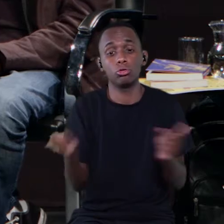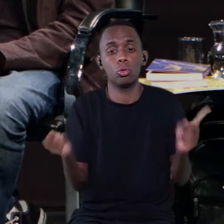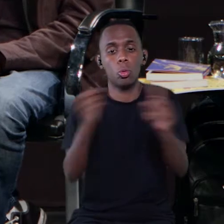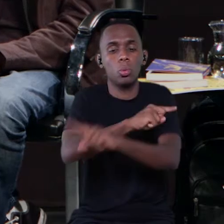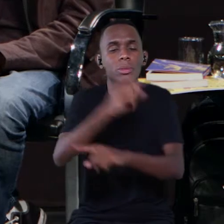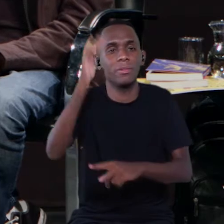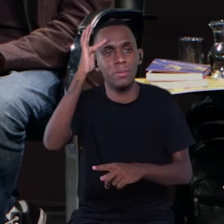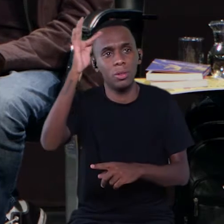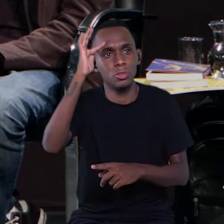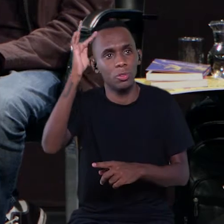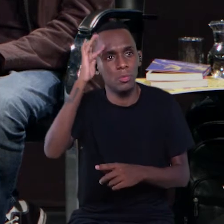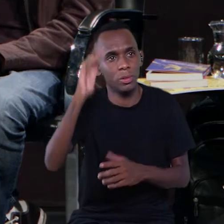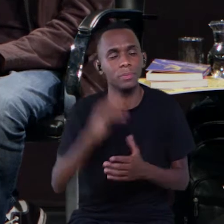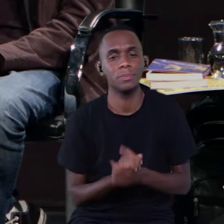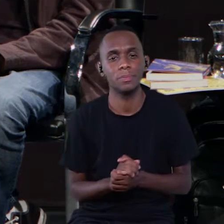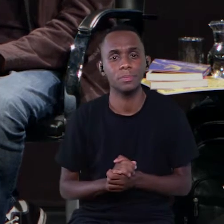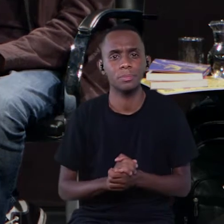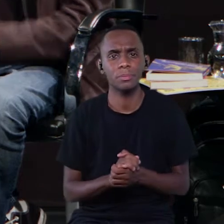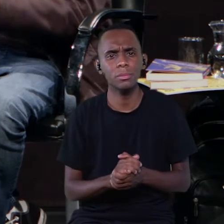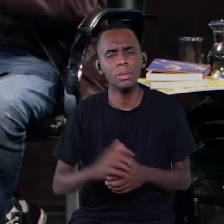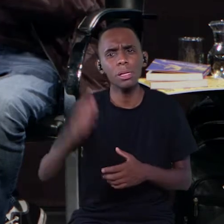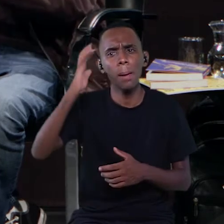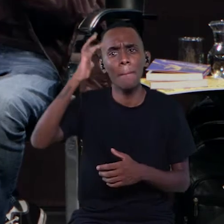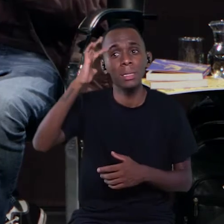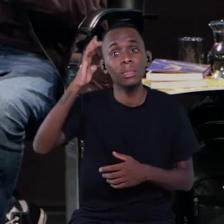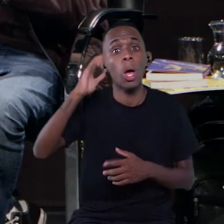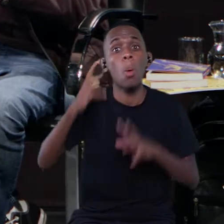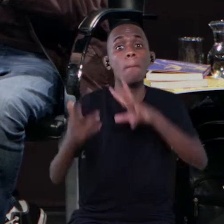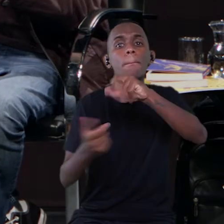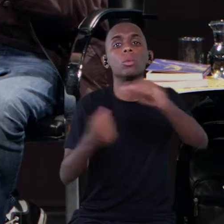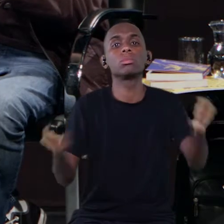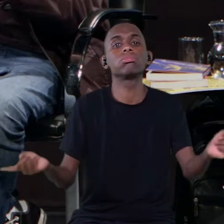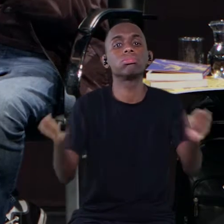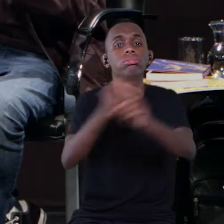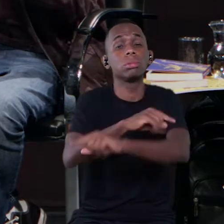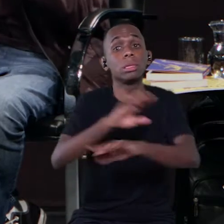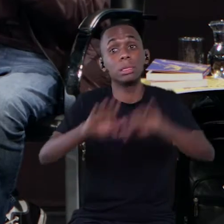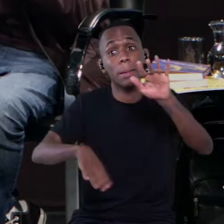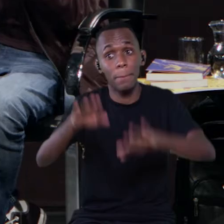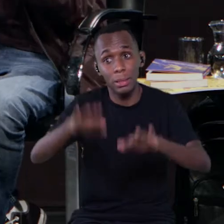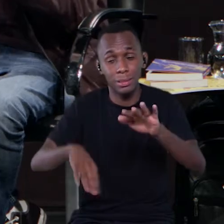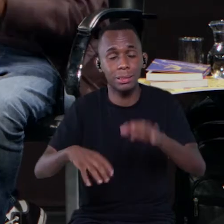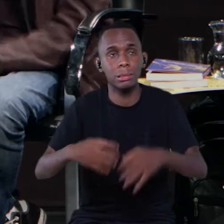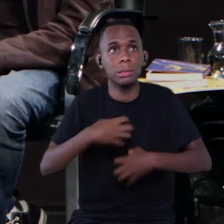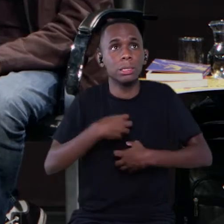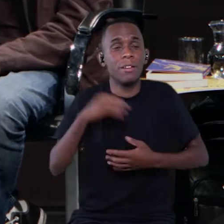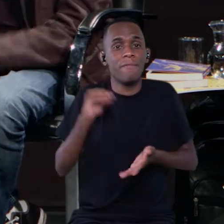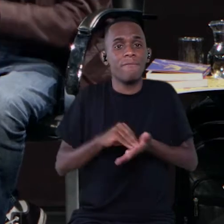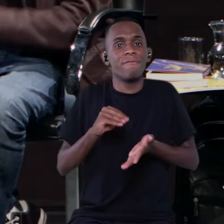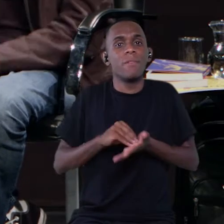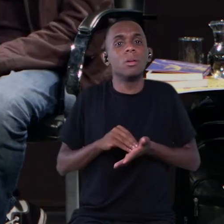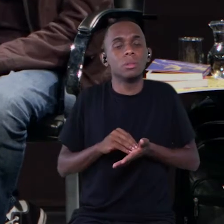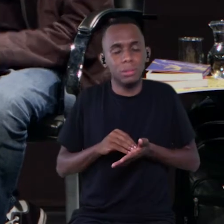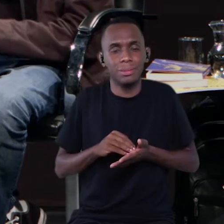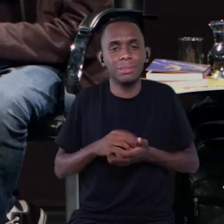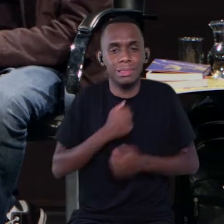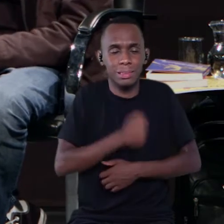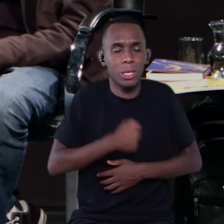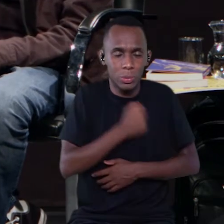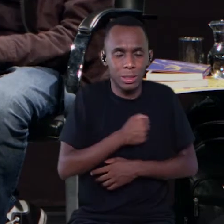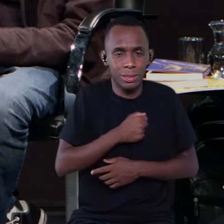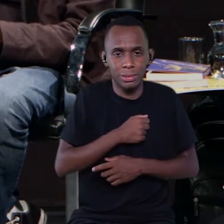contra-filosofia. É contra-filosofia, você pensar o mundo pelo contrário. Às vezes, as faltas é que nos fazem, e não as